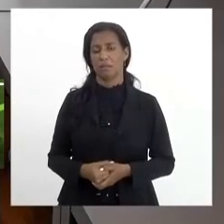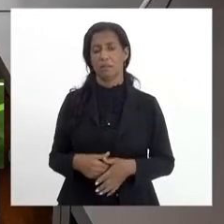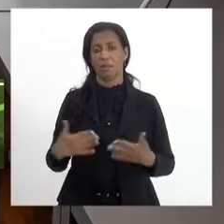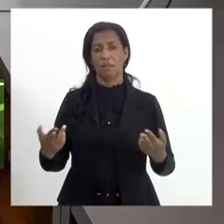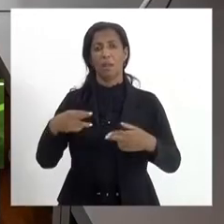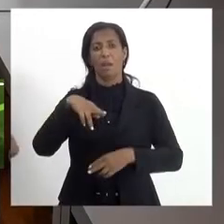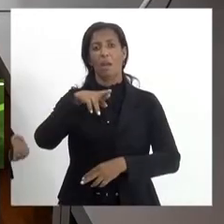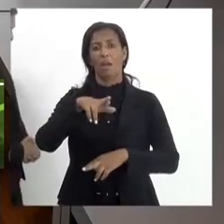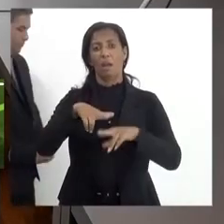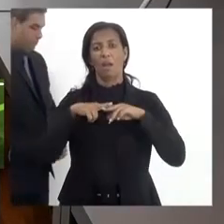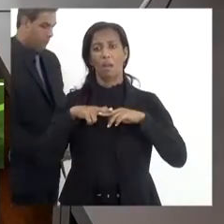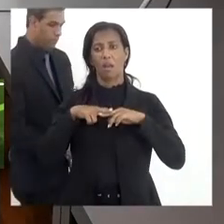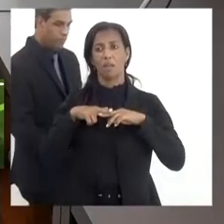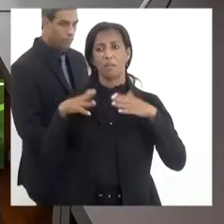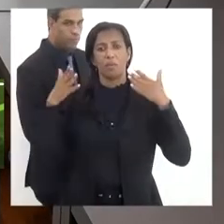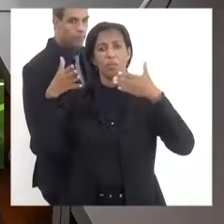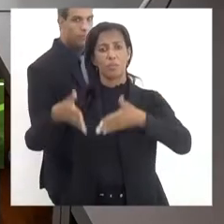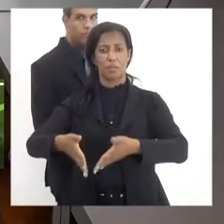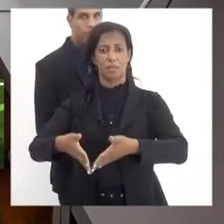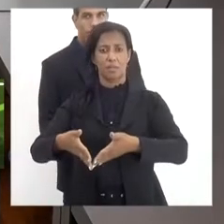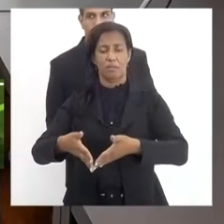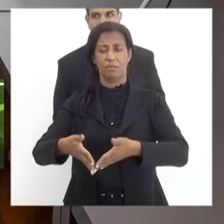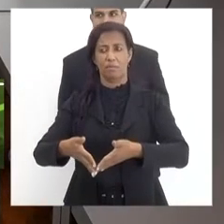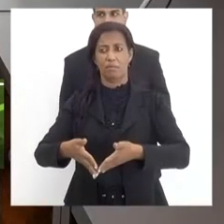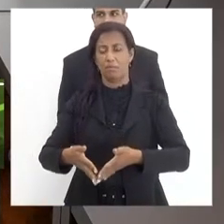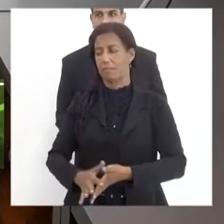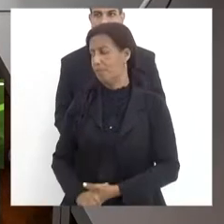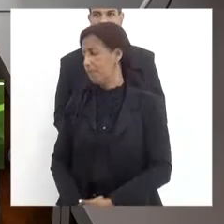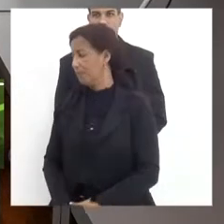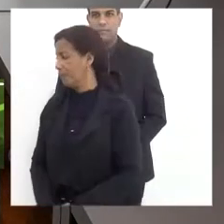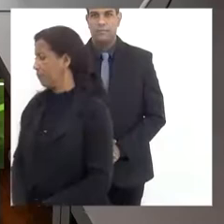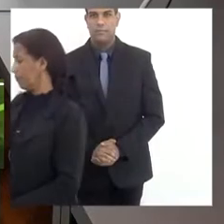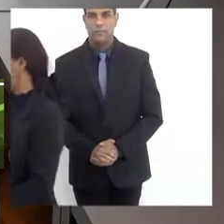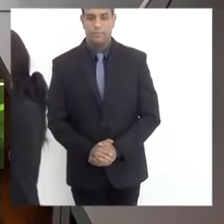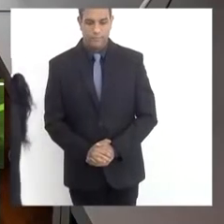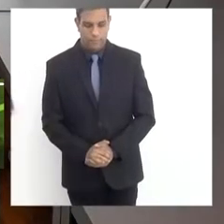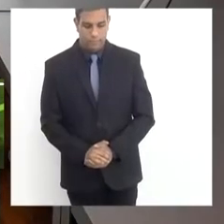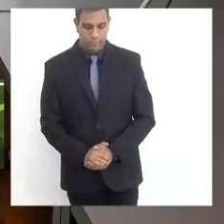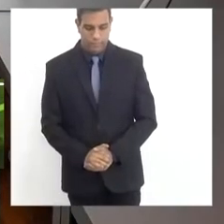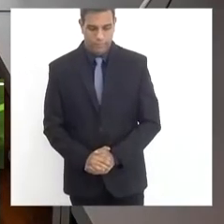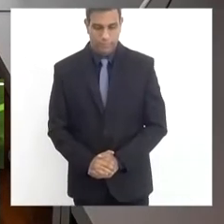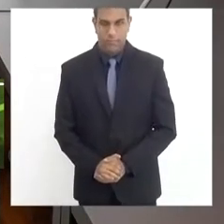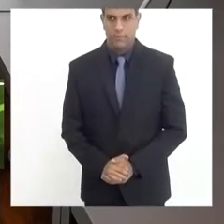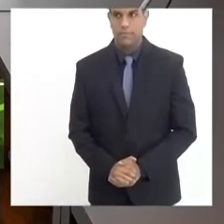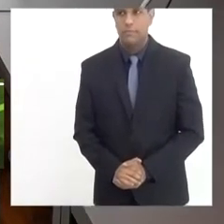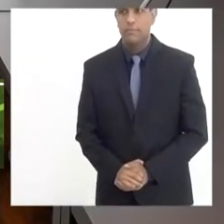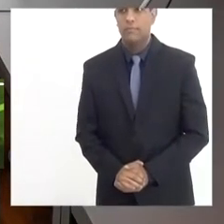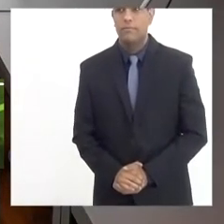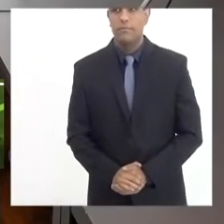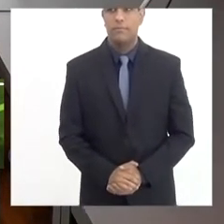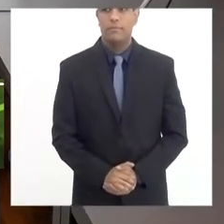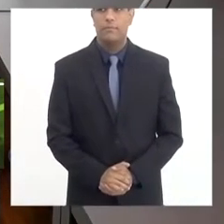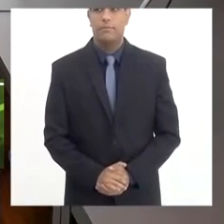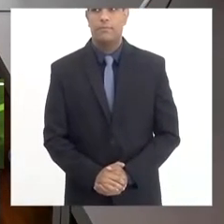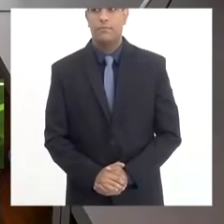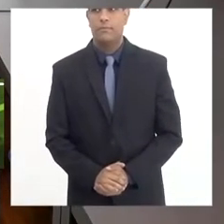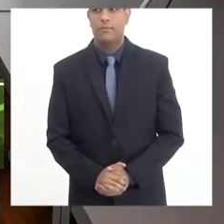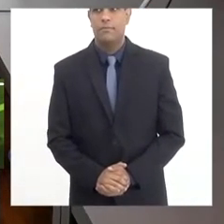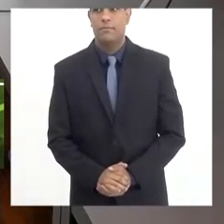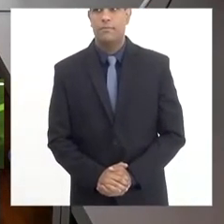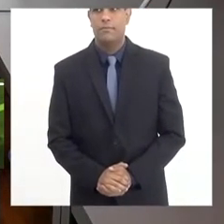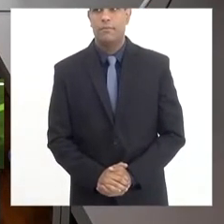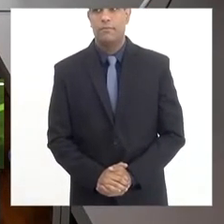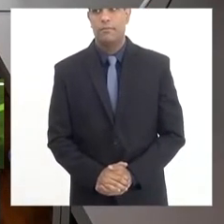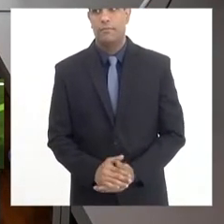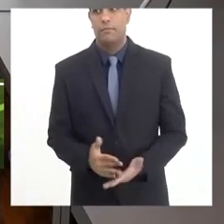O projeto é específico sobre implantação de painéis solares. O projeto do deputado Felipe é sobre painel...